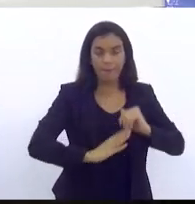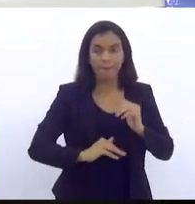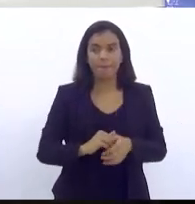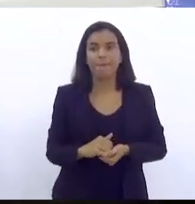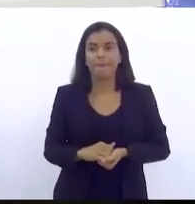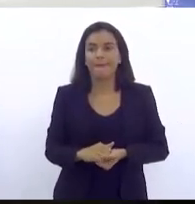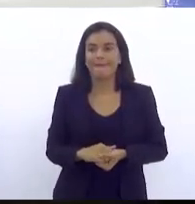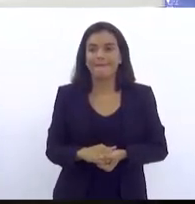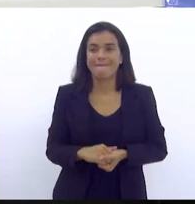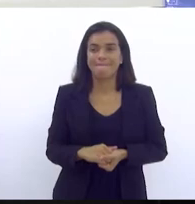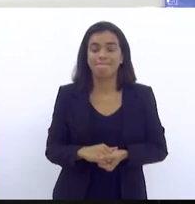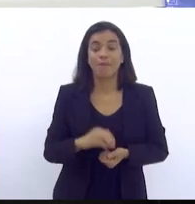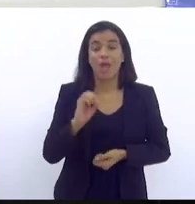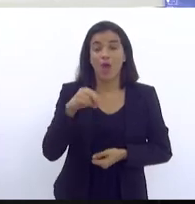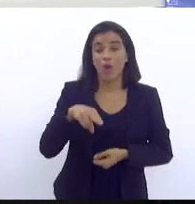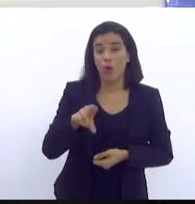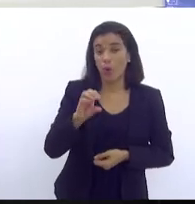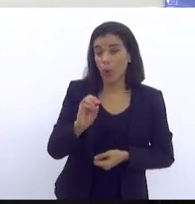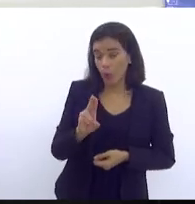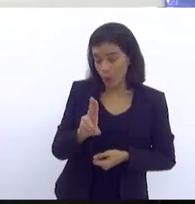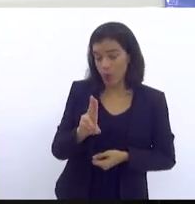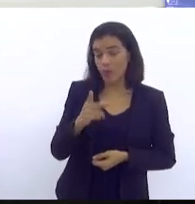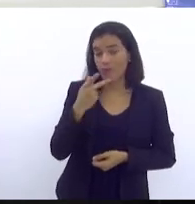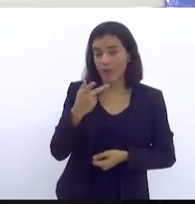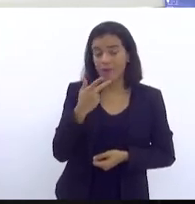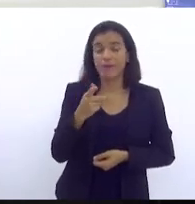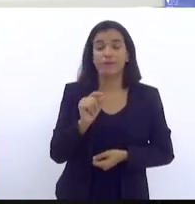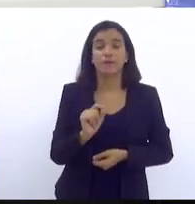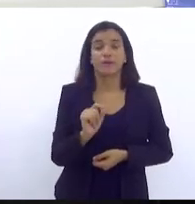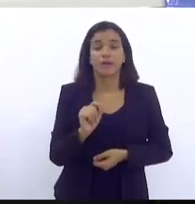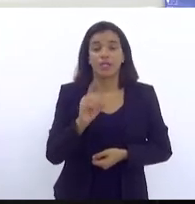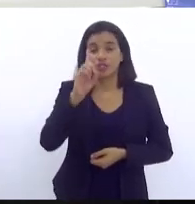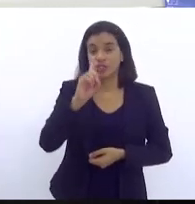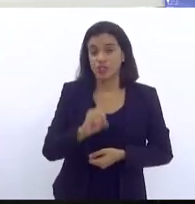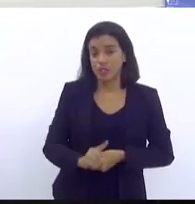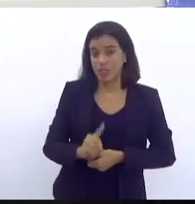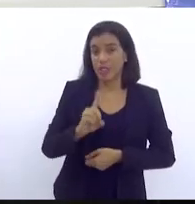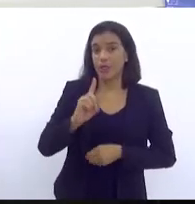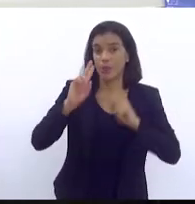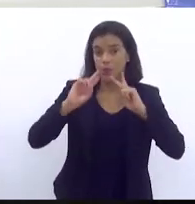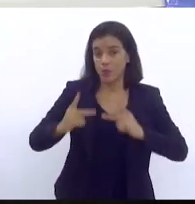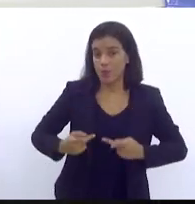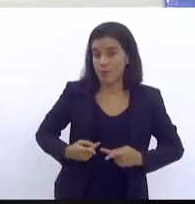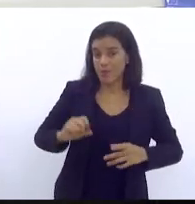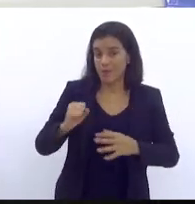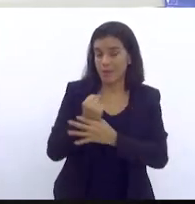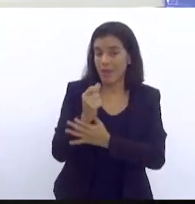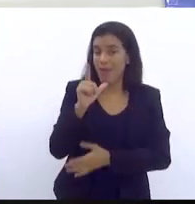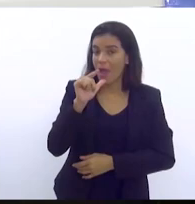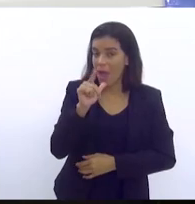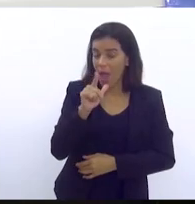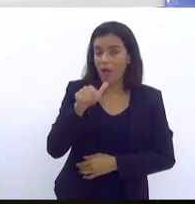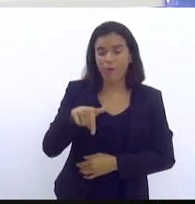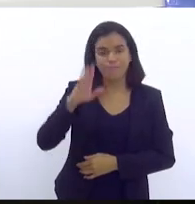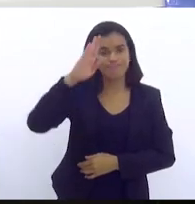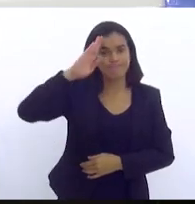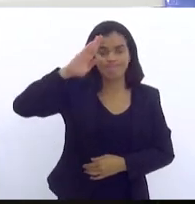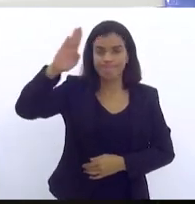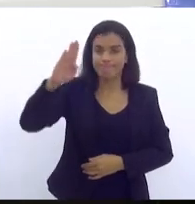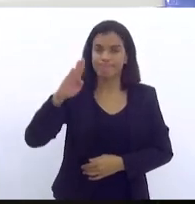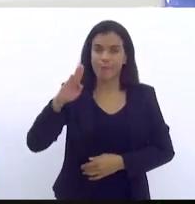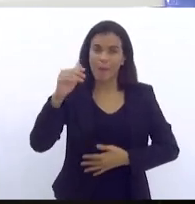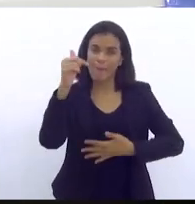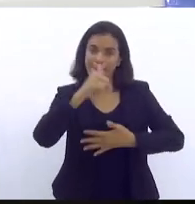né o Brasil signatário o direito humano a água é indispensável um prerequisito para realização dos